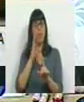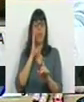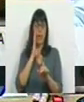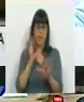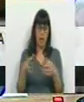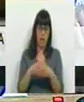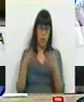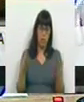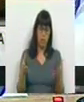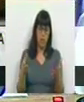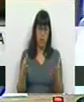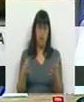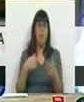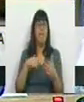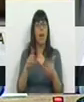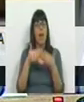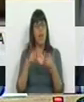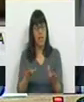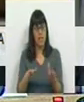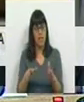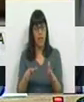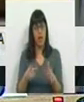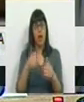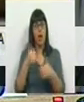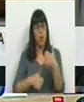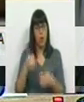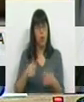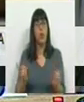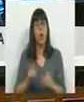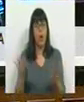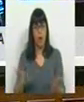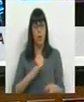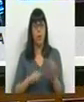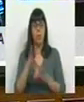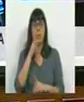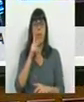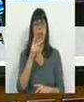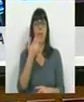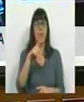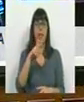da Comissão, Muito obrigada, Sr. vai Deputado. O Sr. lançar Deputado Luís o Vilhena, concurso ou não?